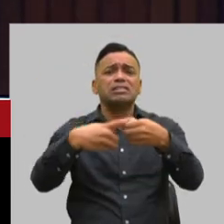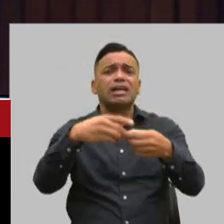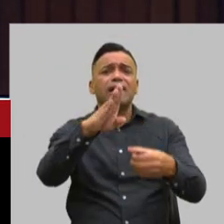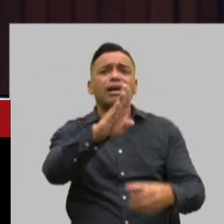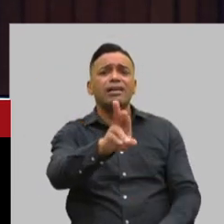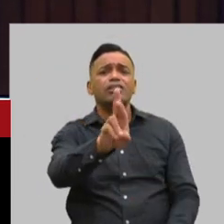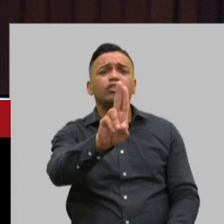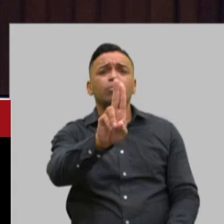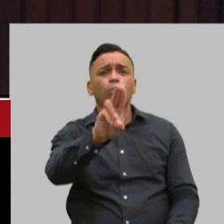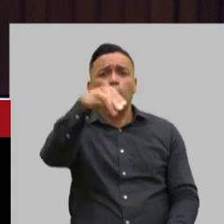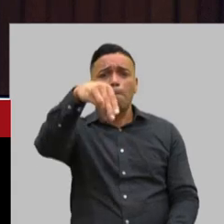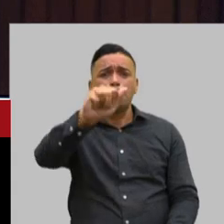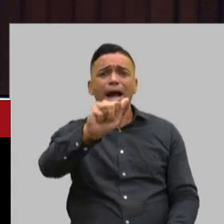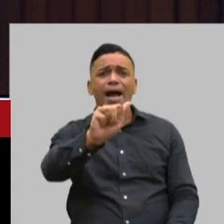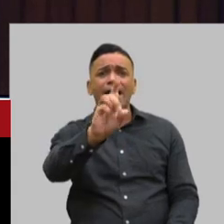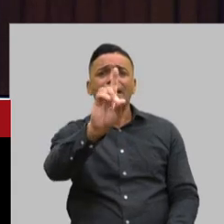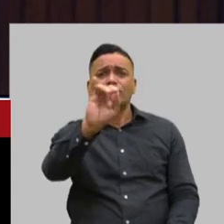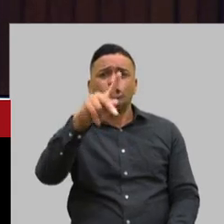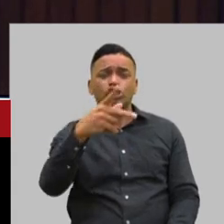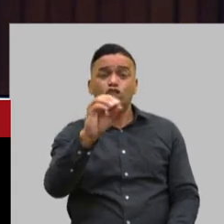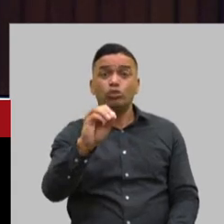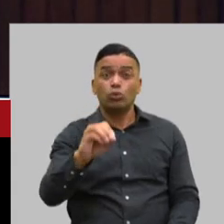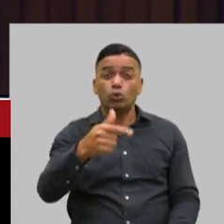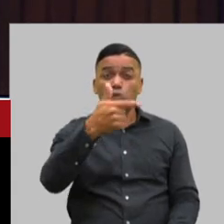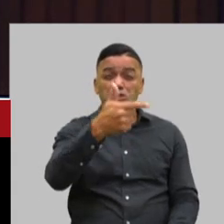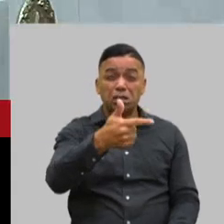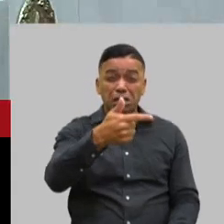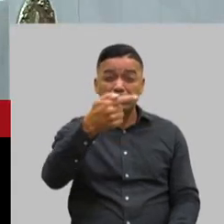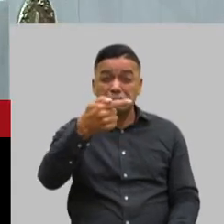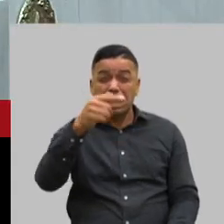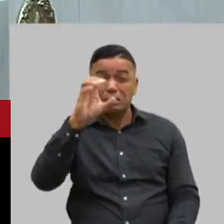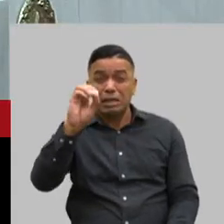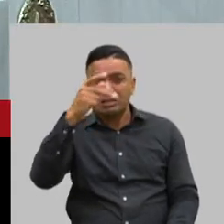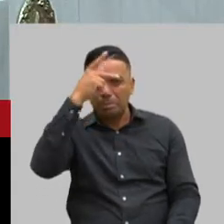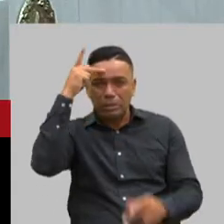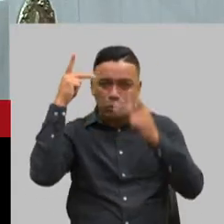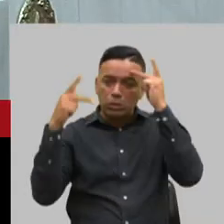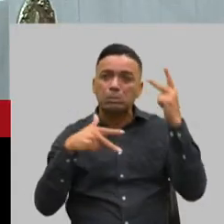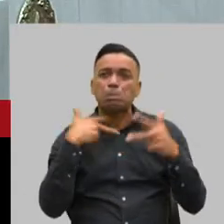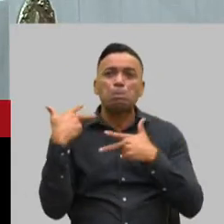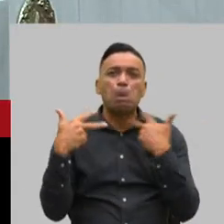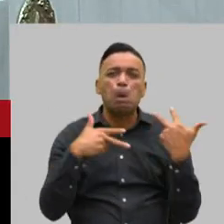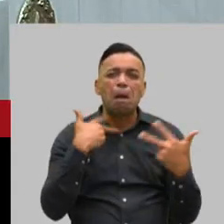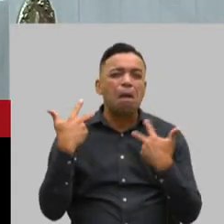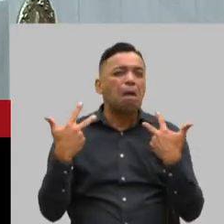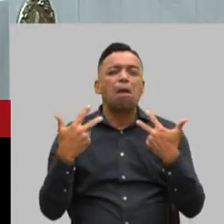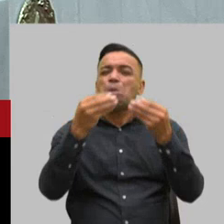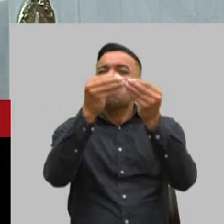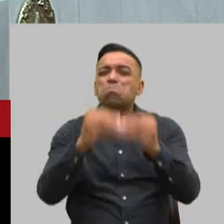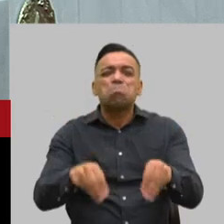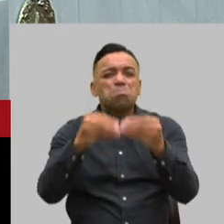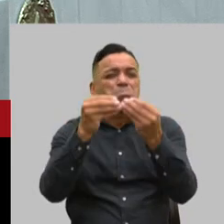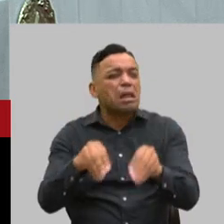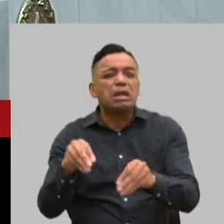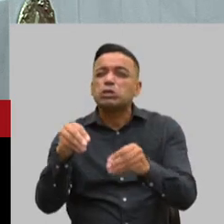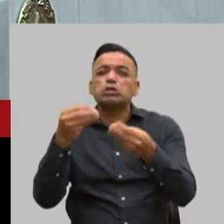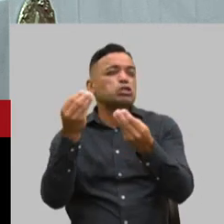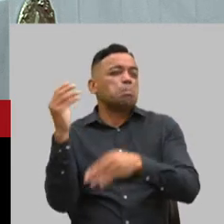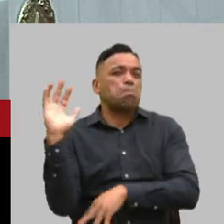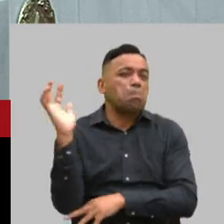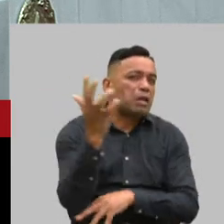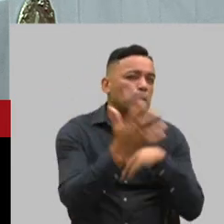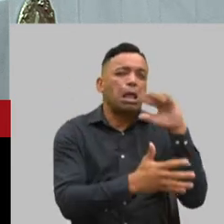vitimou 270 pessoas e causou impactos incalculáveis. Nós ainda não